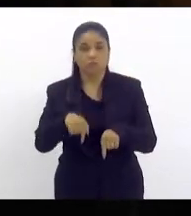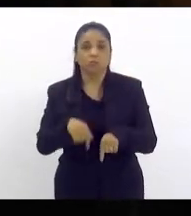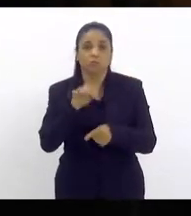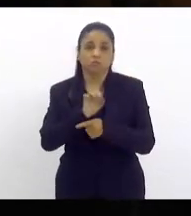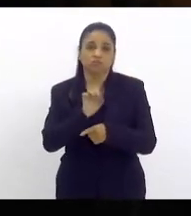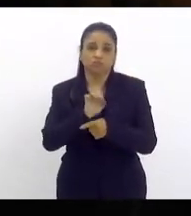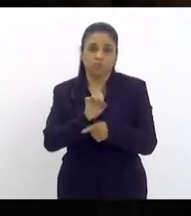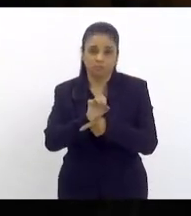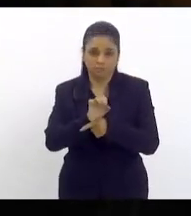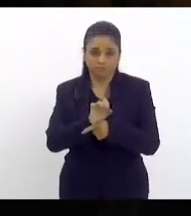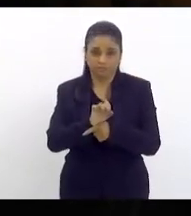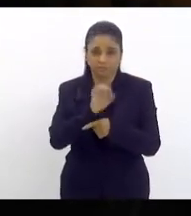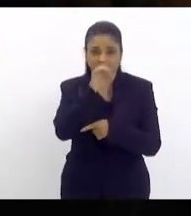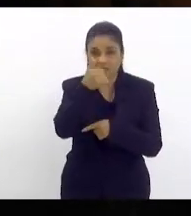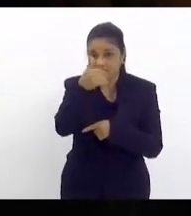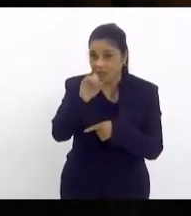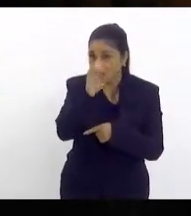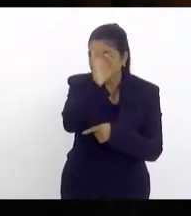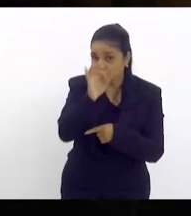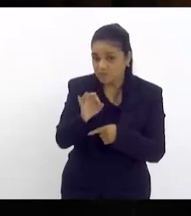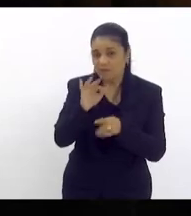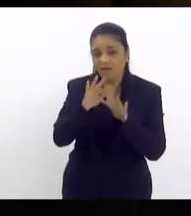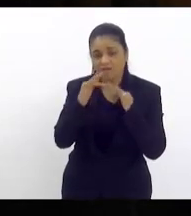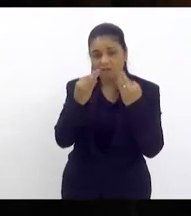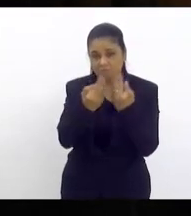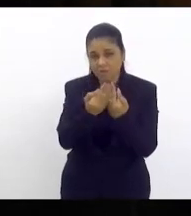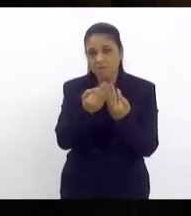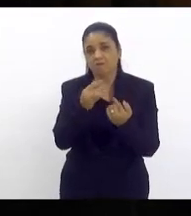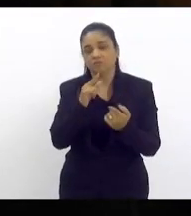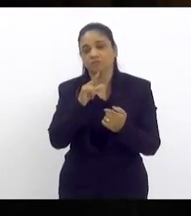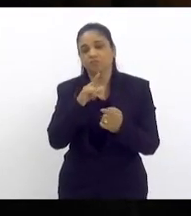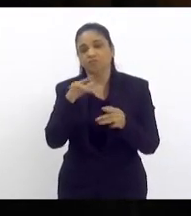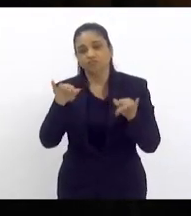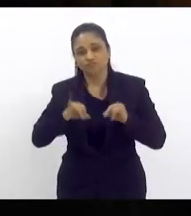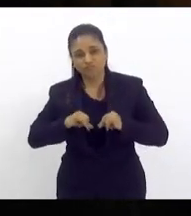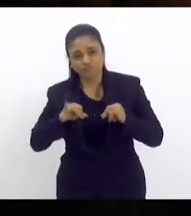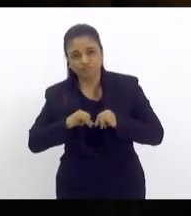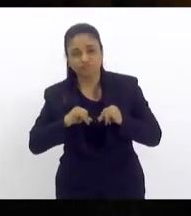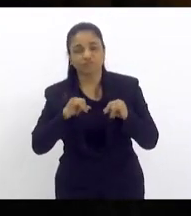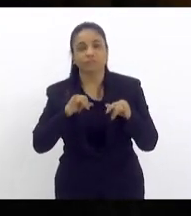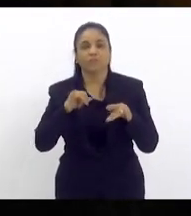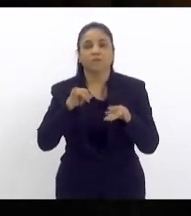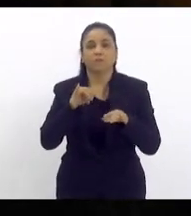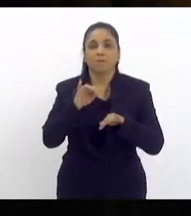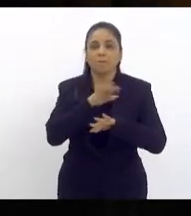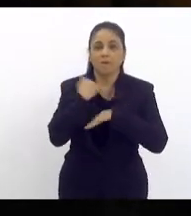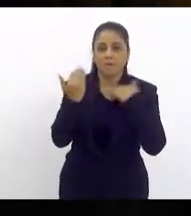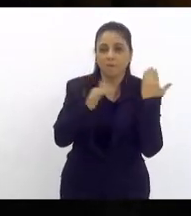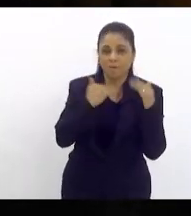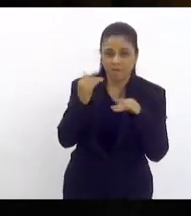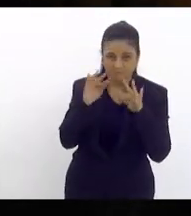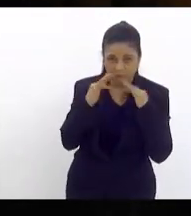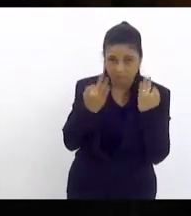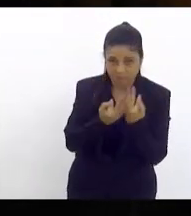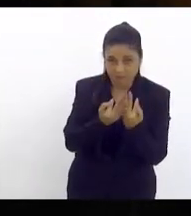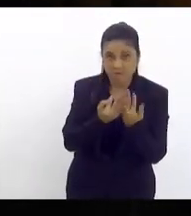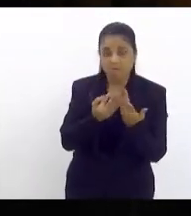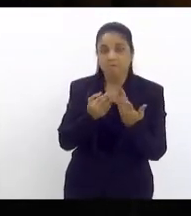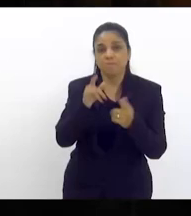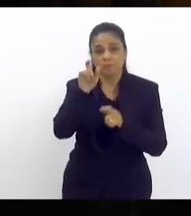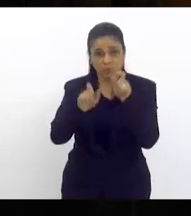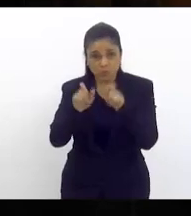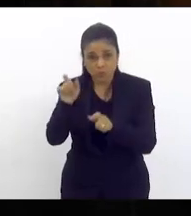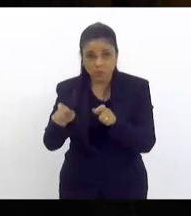Então as famílias enlutadas no Rio de Janeiro hoje também merecem ter reconhecido toda a sua luta